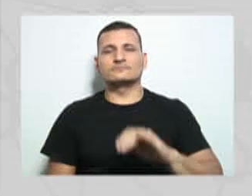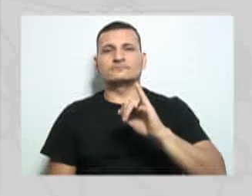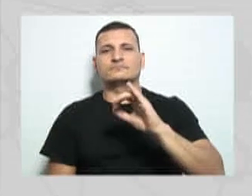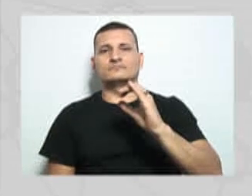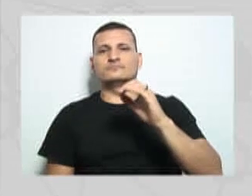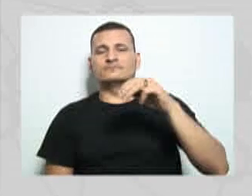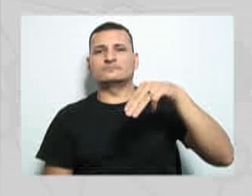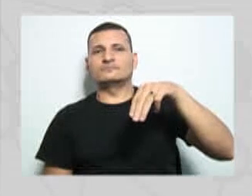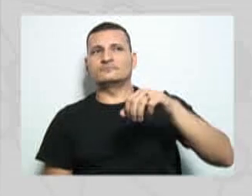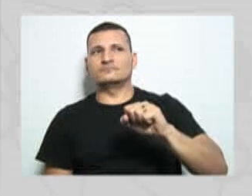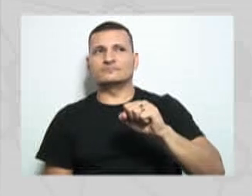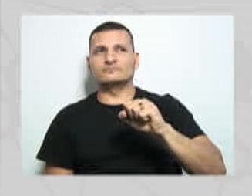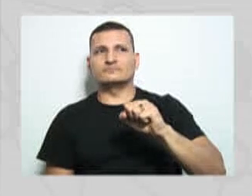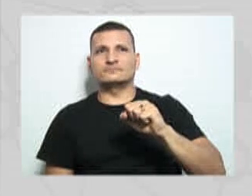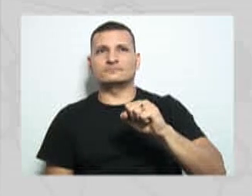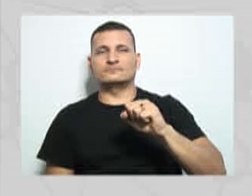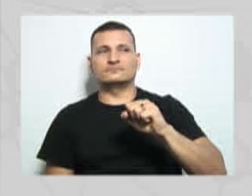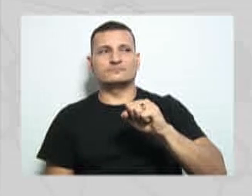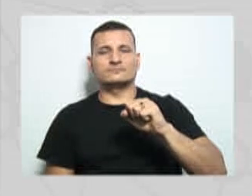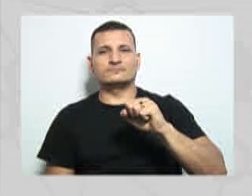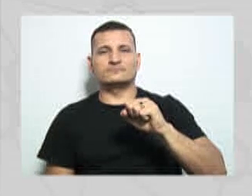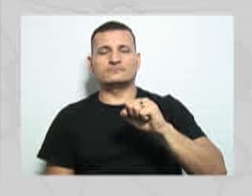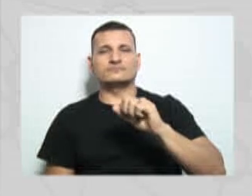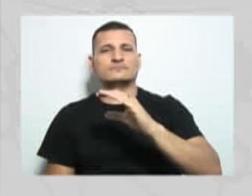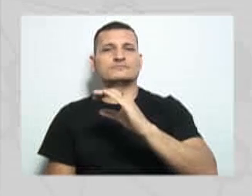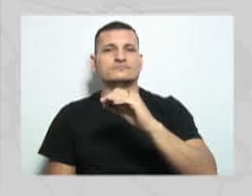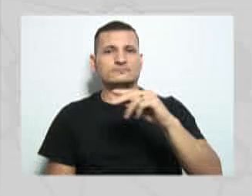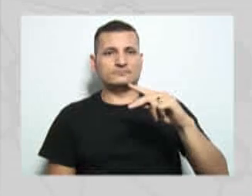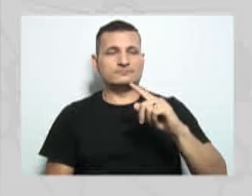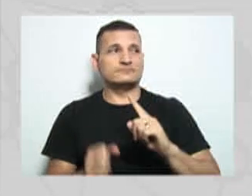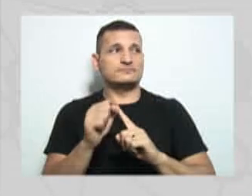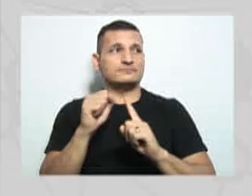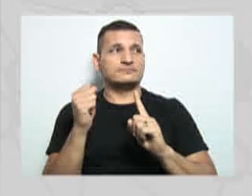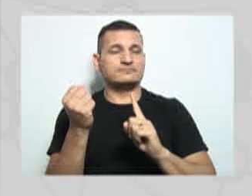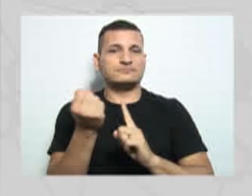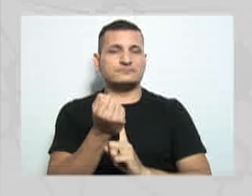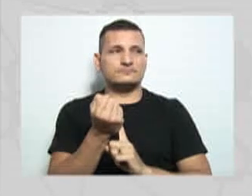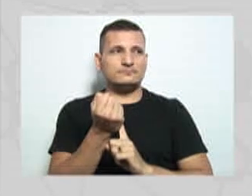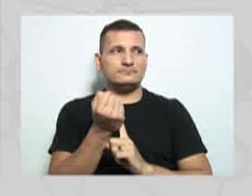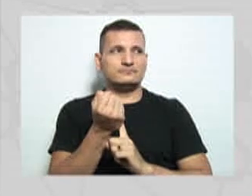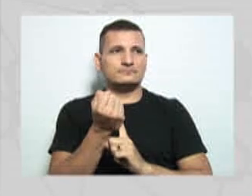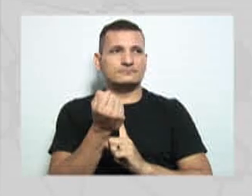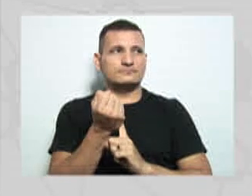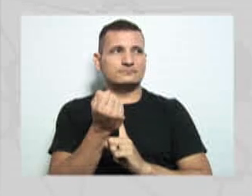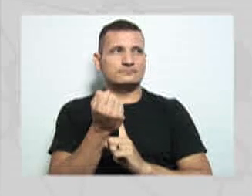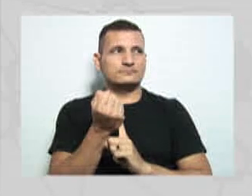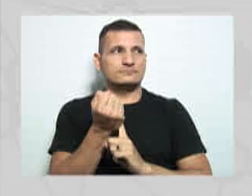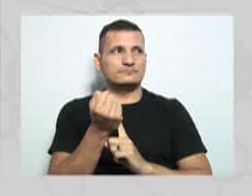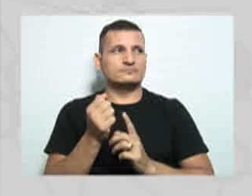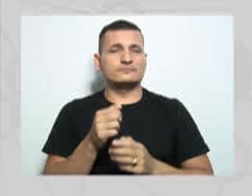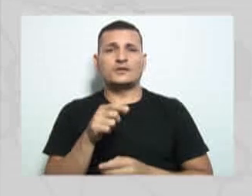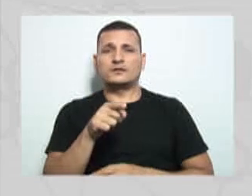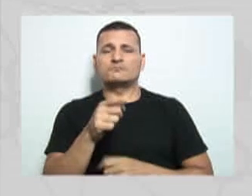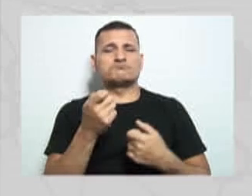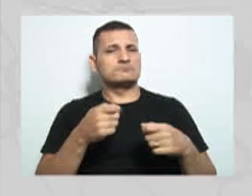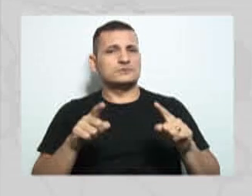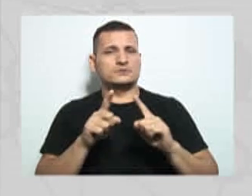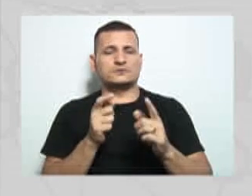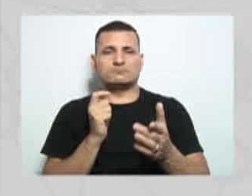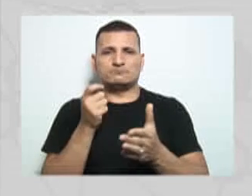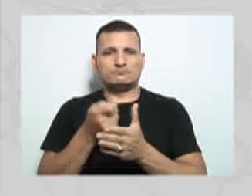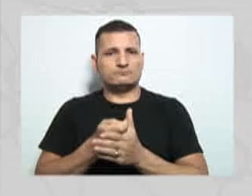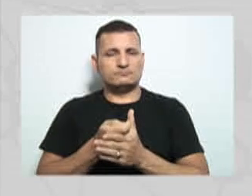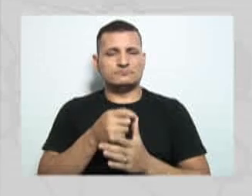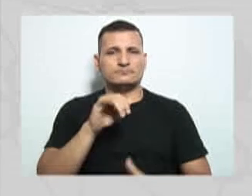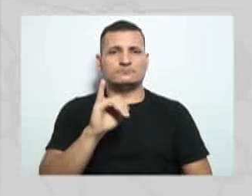ICMS, né, as cooperativas sociais. Então, as cooperativas sociais, elas são isentas de